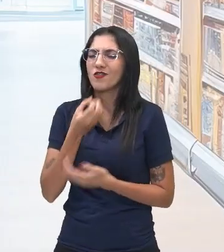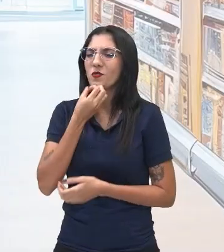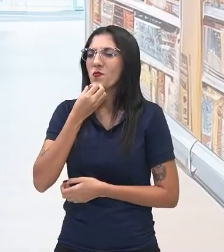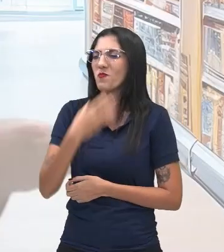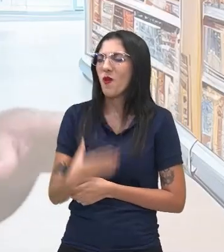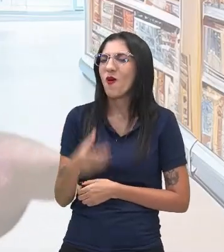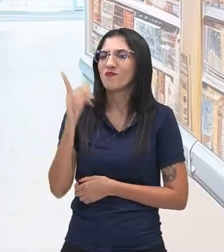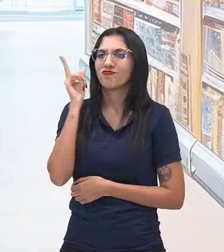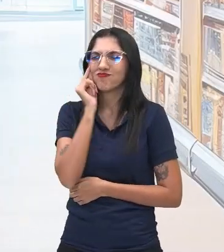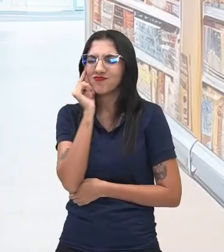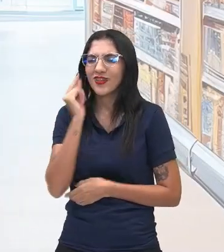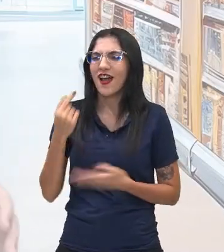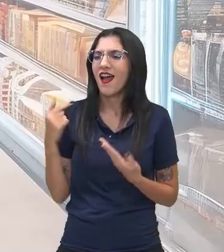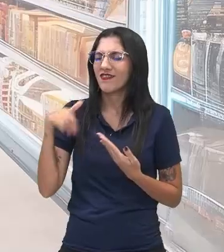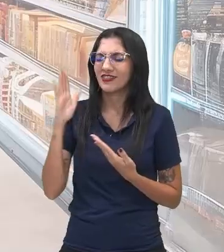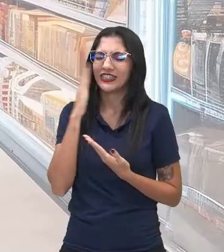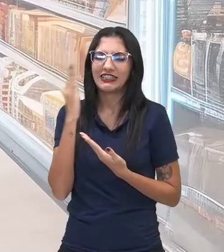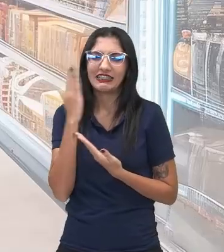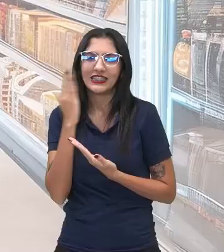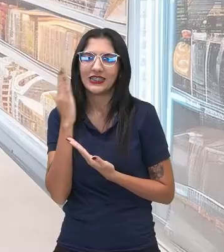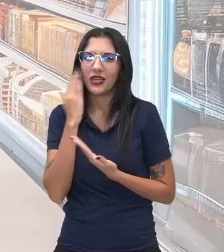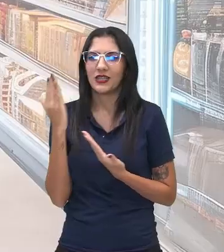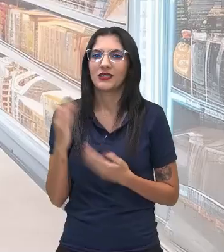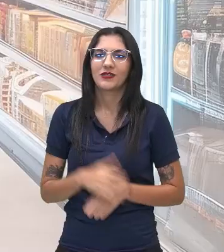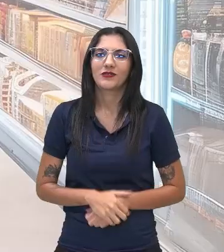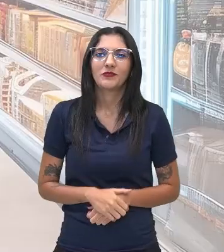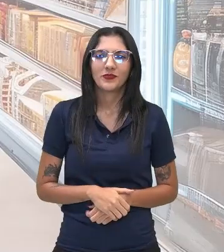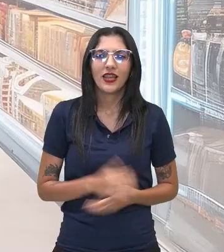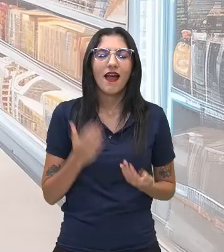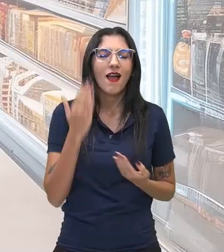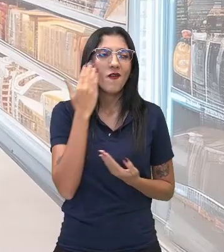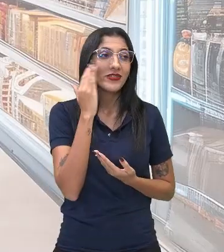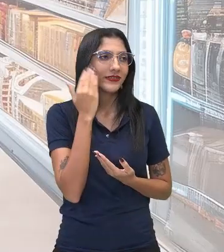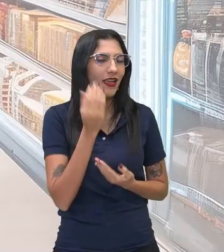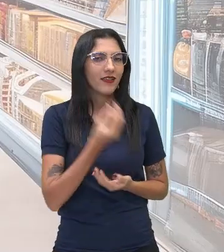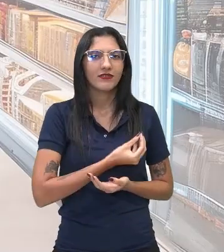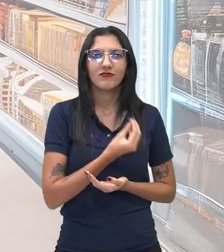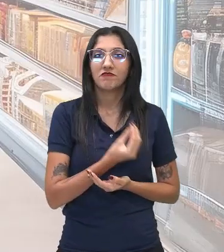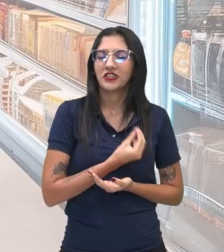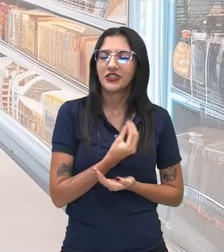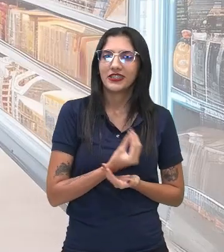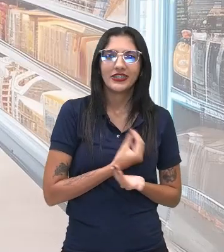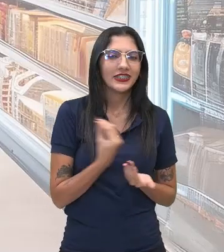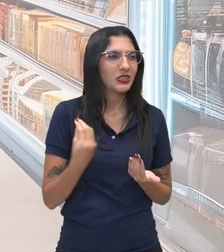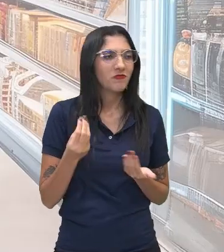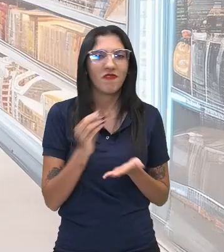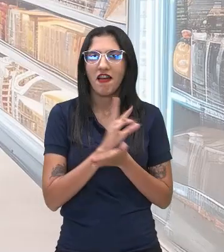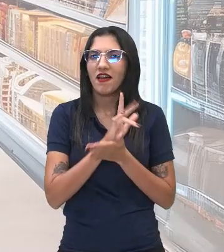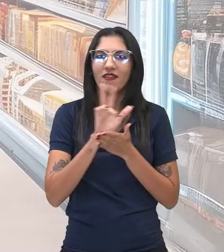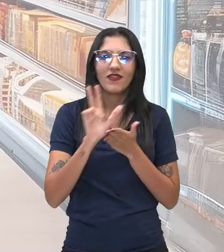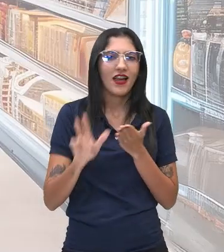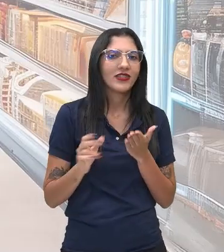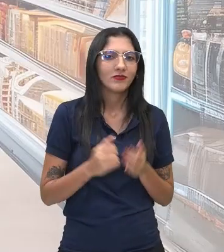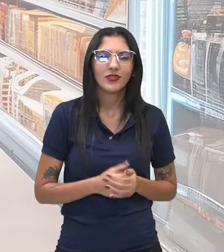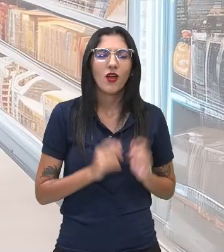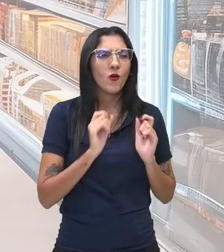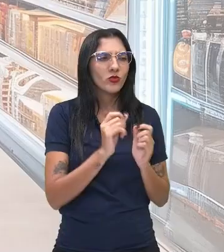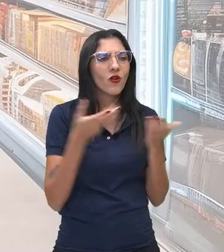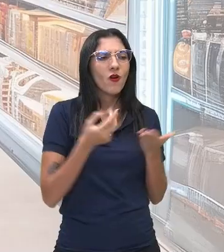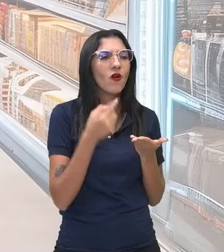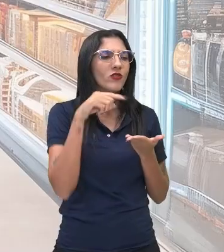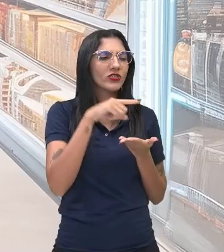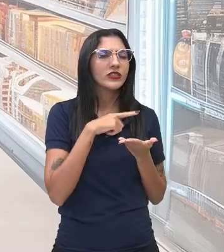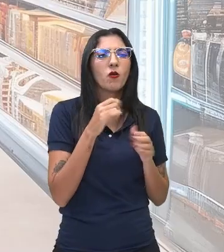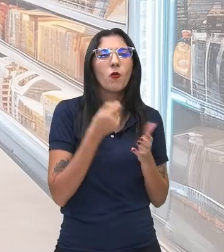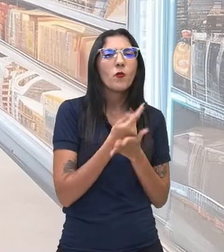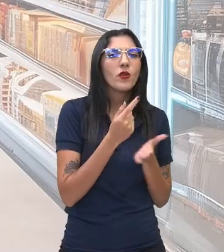como é? Correria total. Ah, eu compreendo. A vida é mesmo atribulada. O que você está fazendo hoje aqui? Comprando o